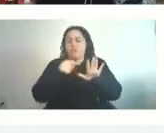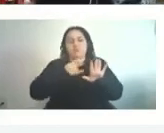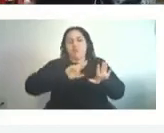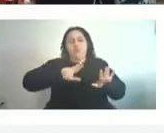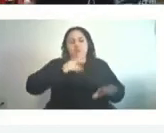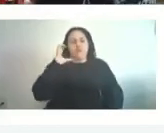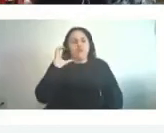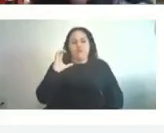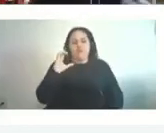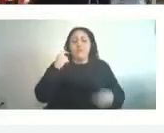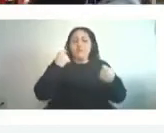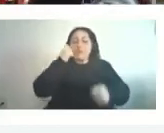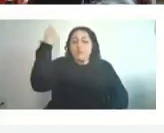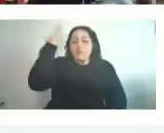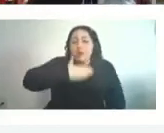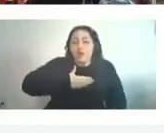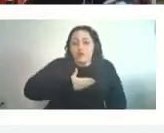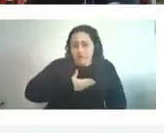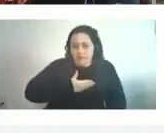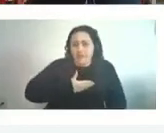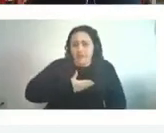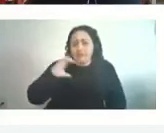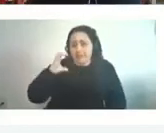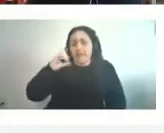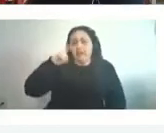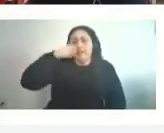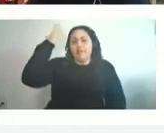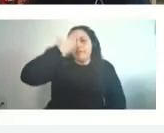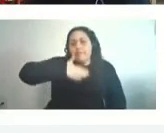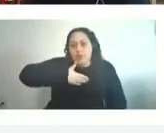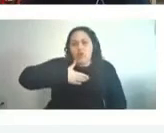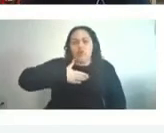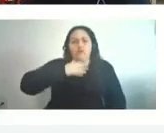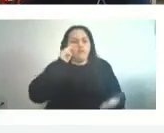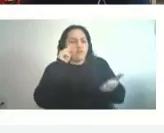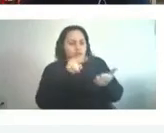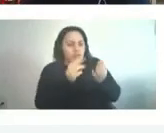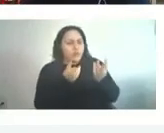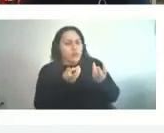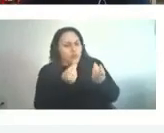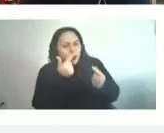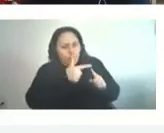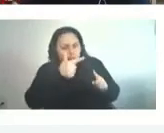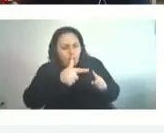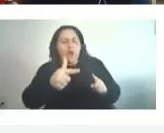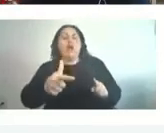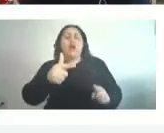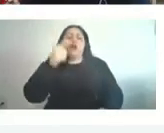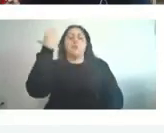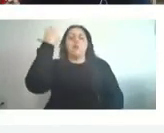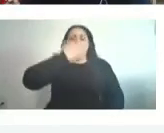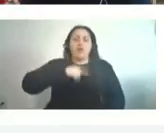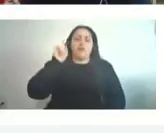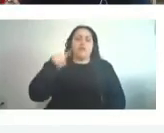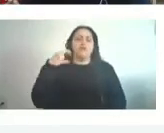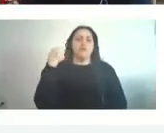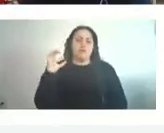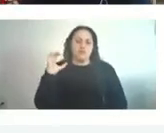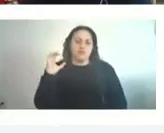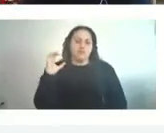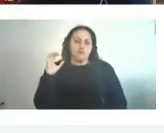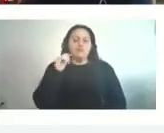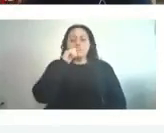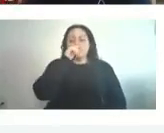se comprova através da evidência, né? Evidência, digamos